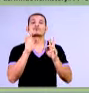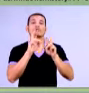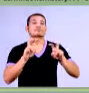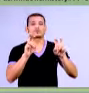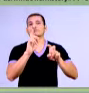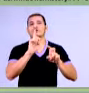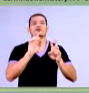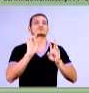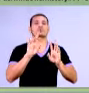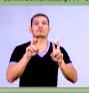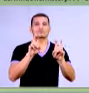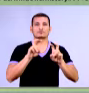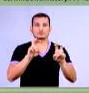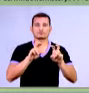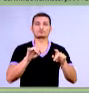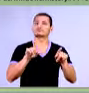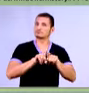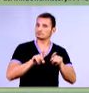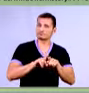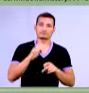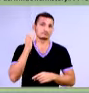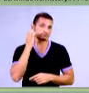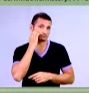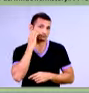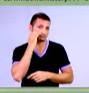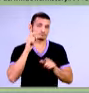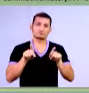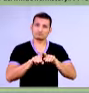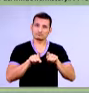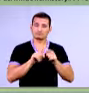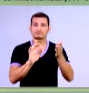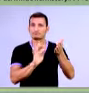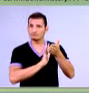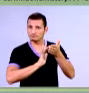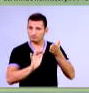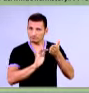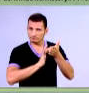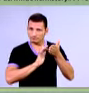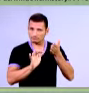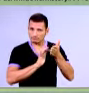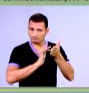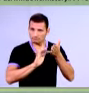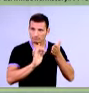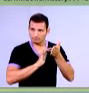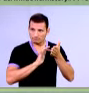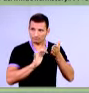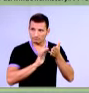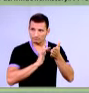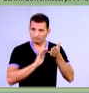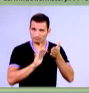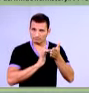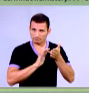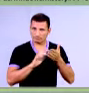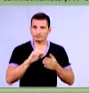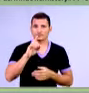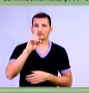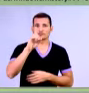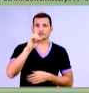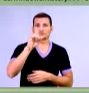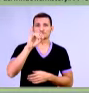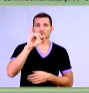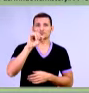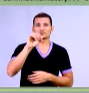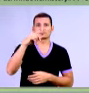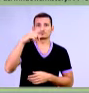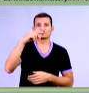de um computador, mas também no celular, também no tablet. Isso aí nos dispositivos modernos, nós